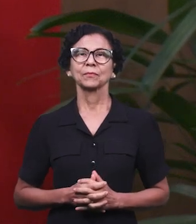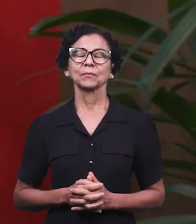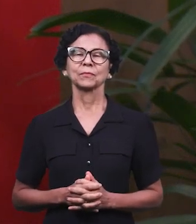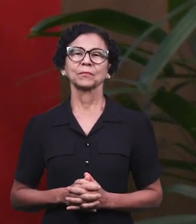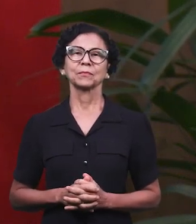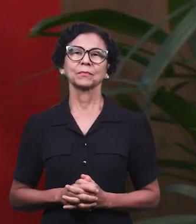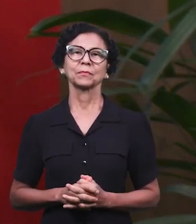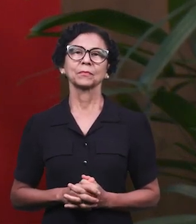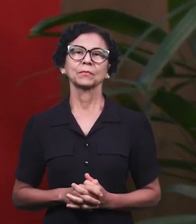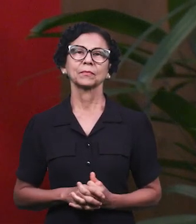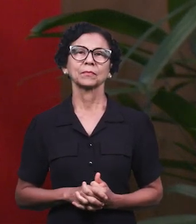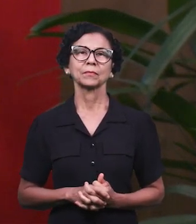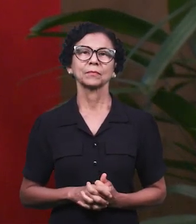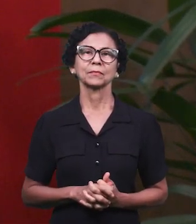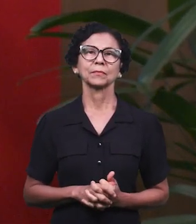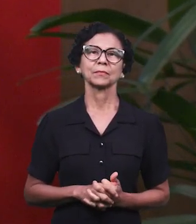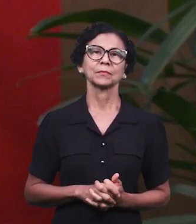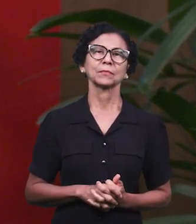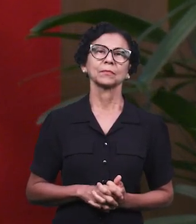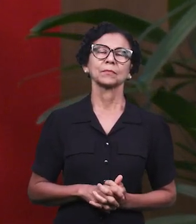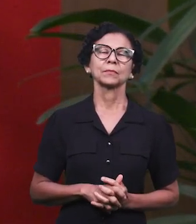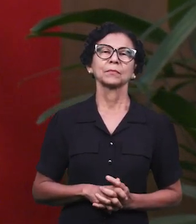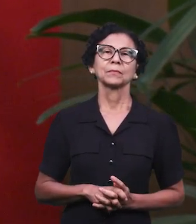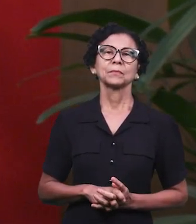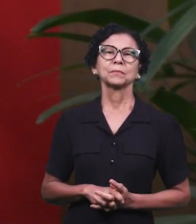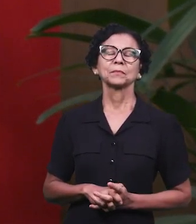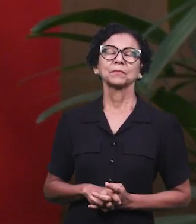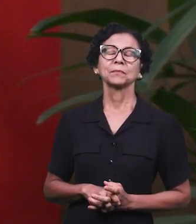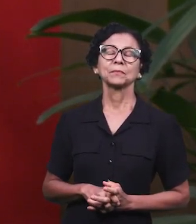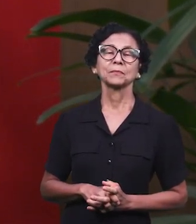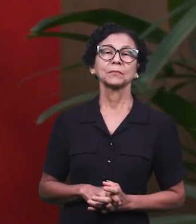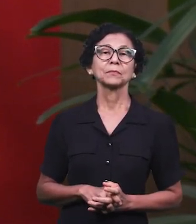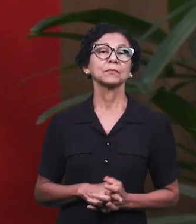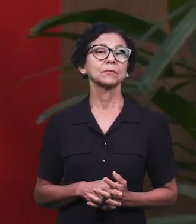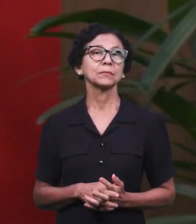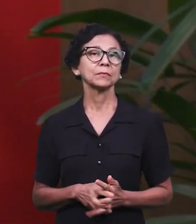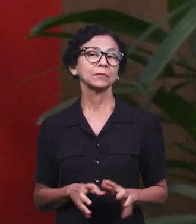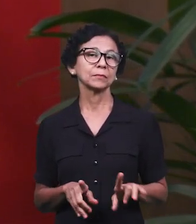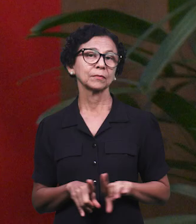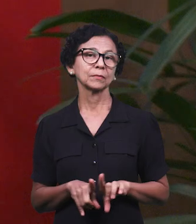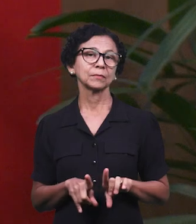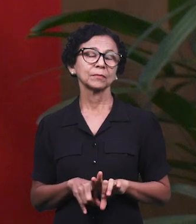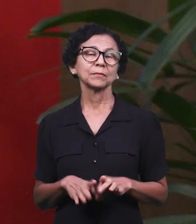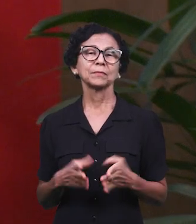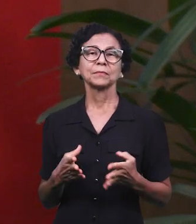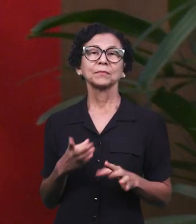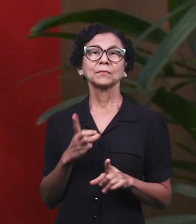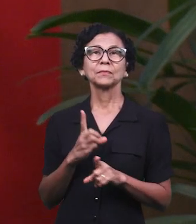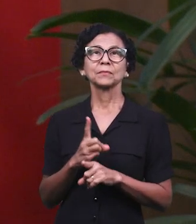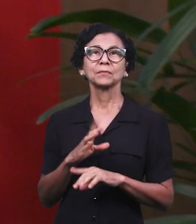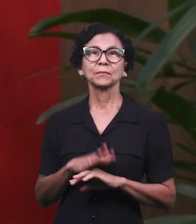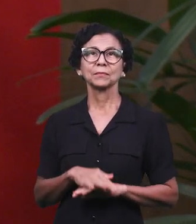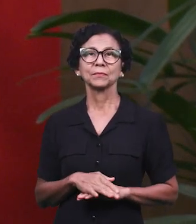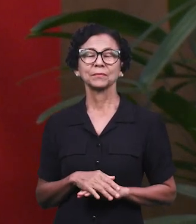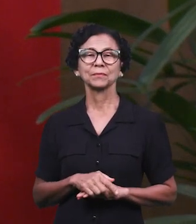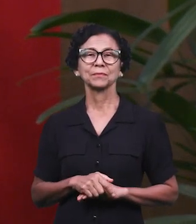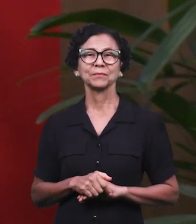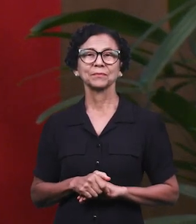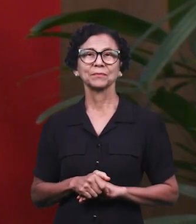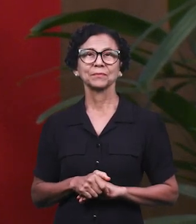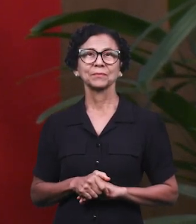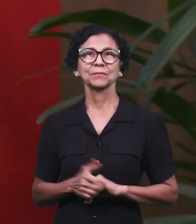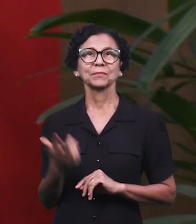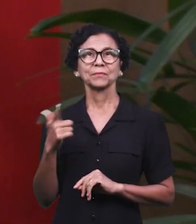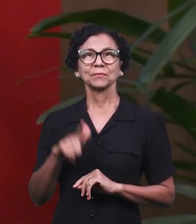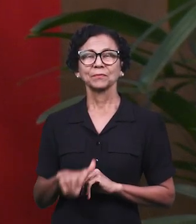@doutora Gabriela Marcal. Então é DRA Gabriela Marcal. E também vocês podem me encontrar